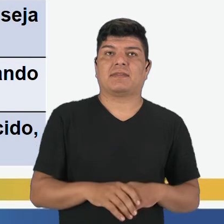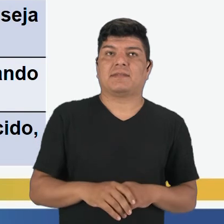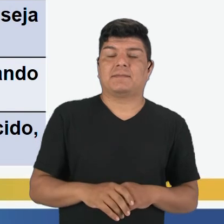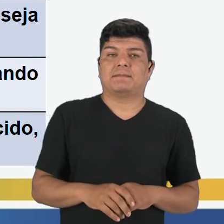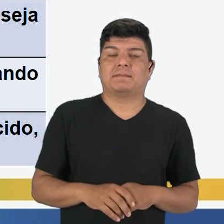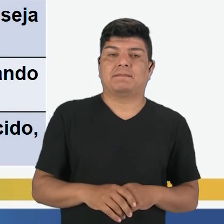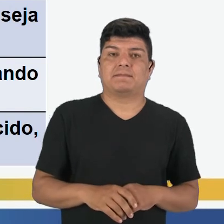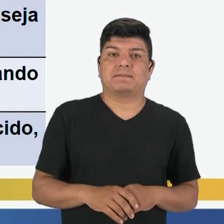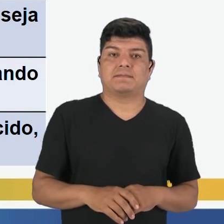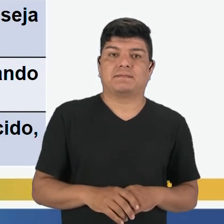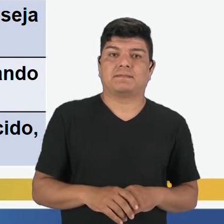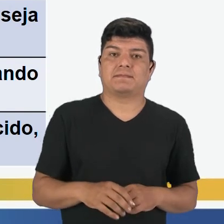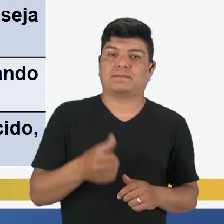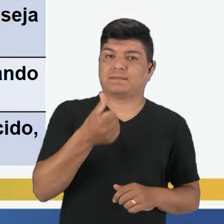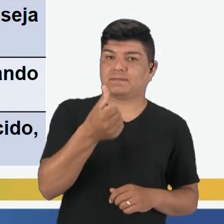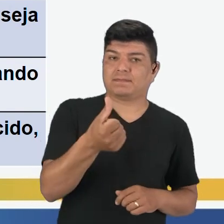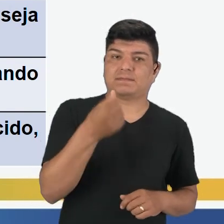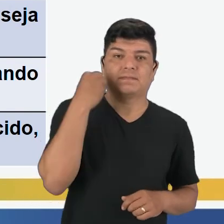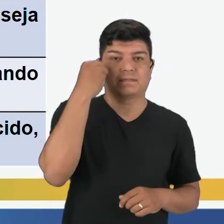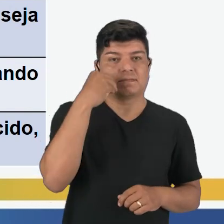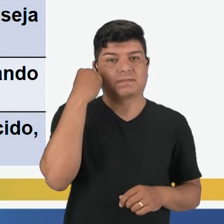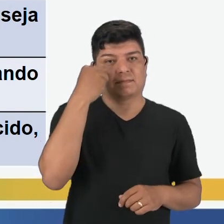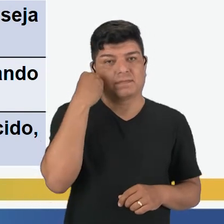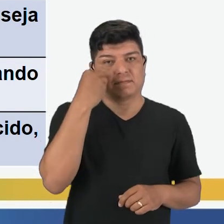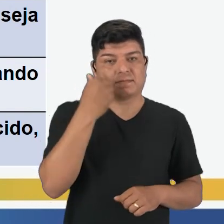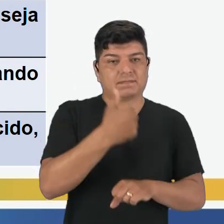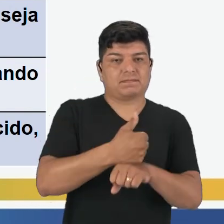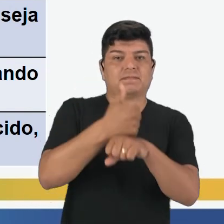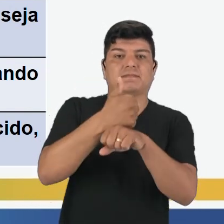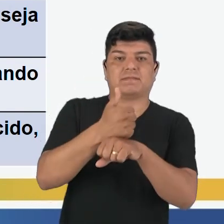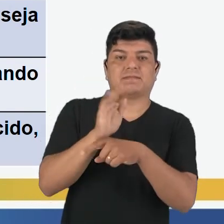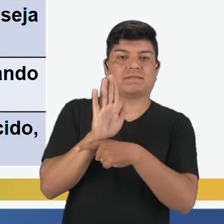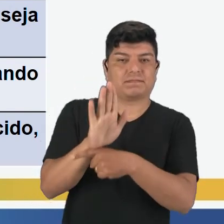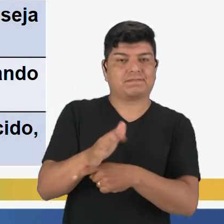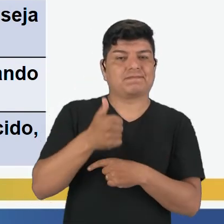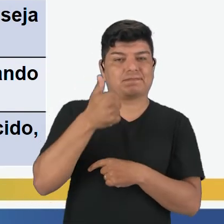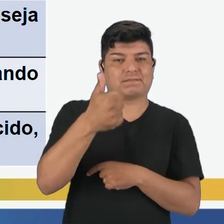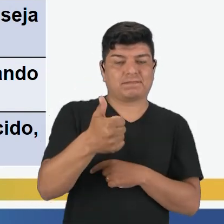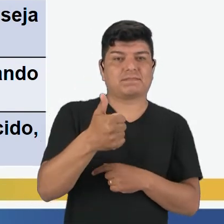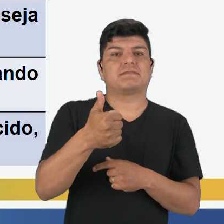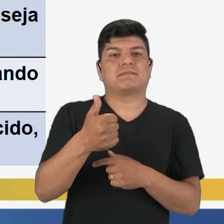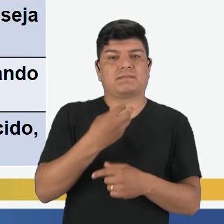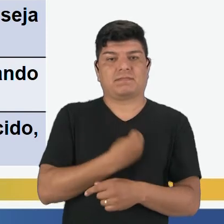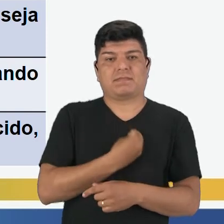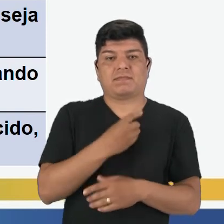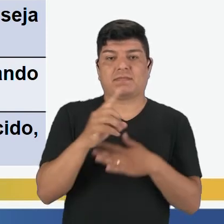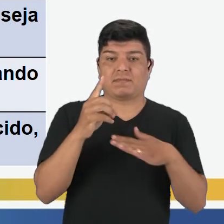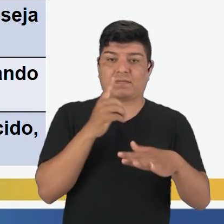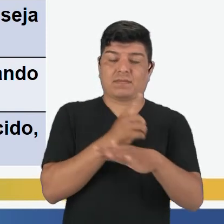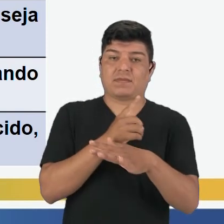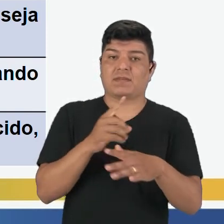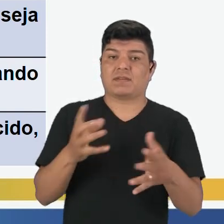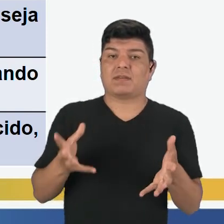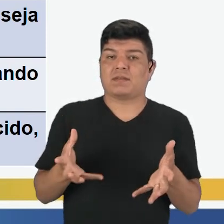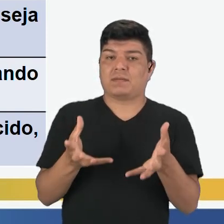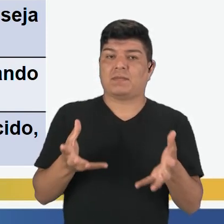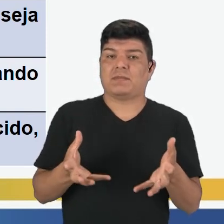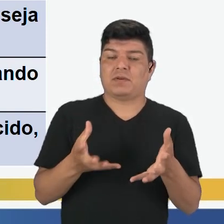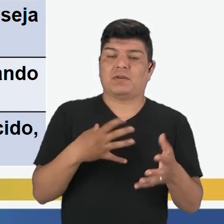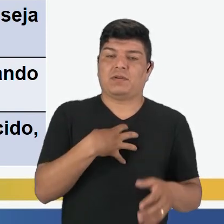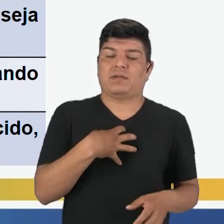diz ali, no ponto 6, né, que a experiência daquele líder contribui positivamente na vida social e